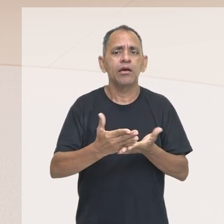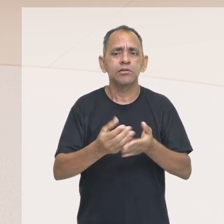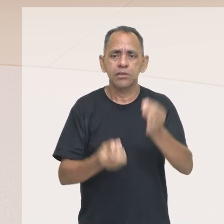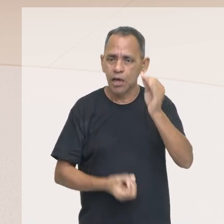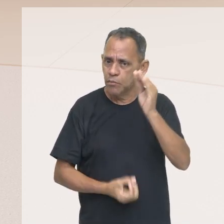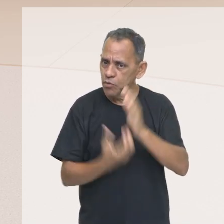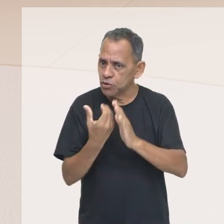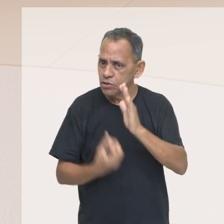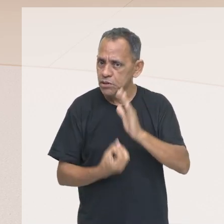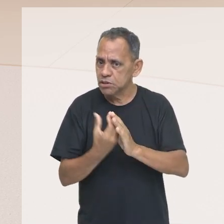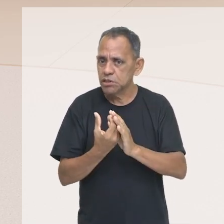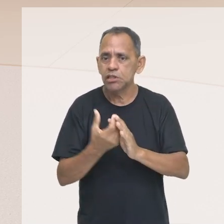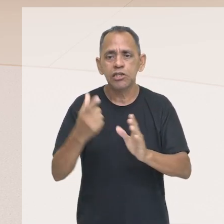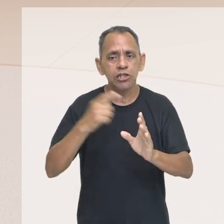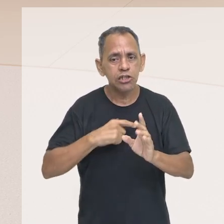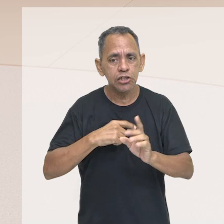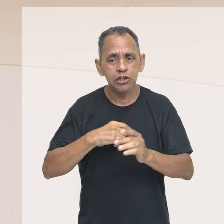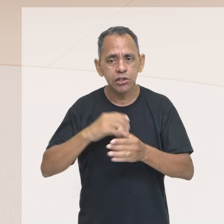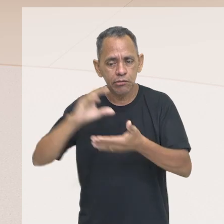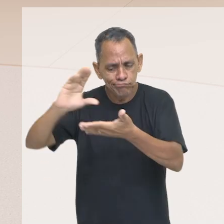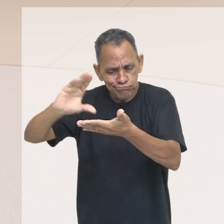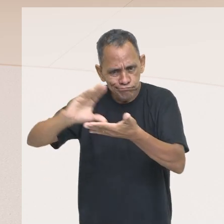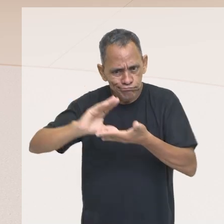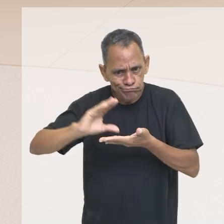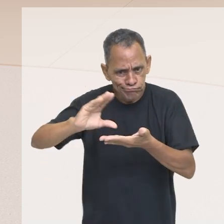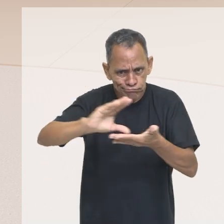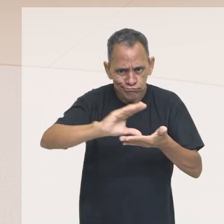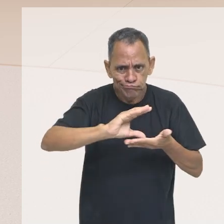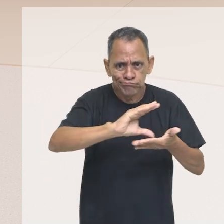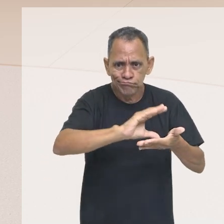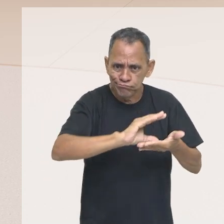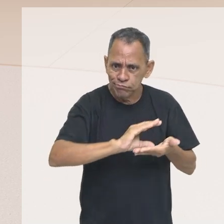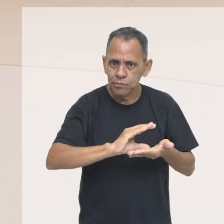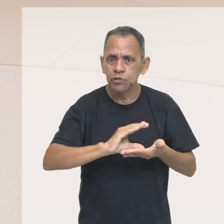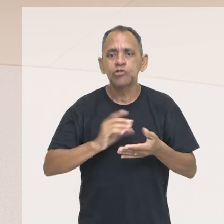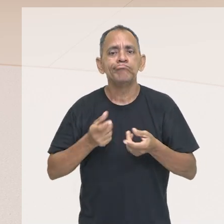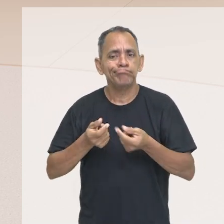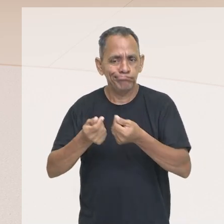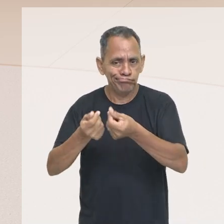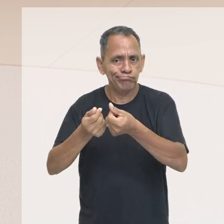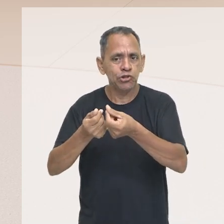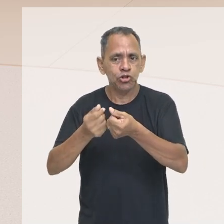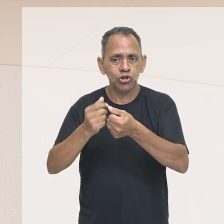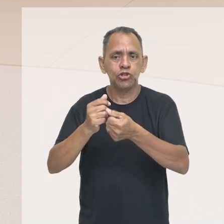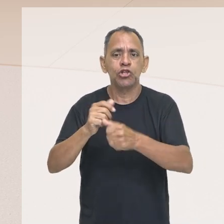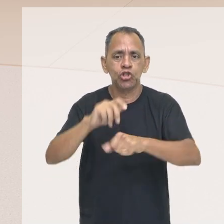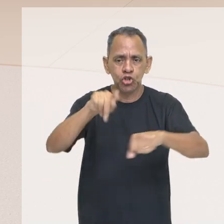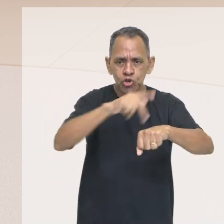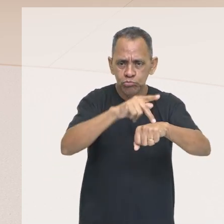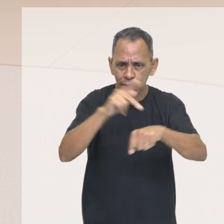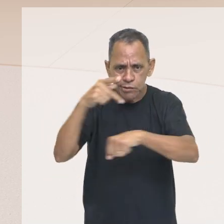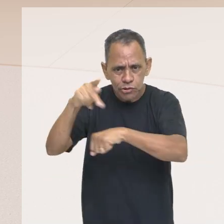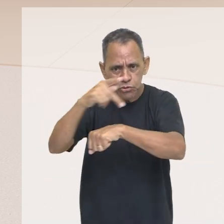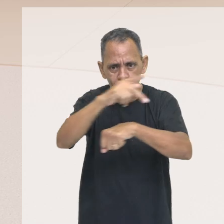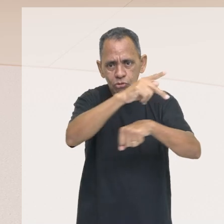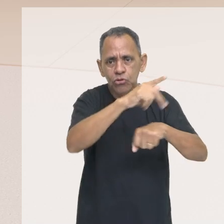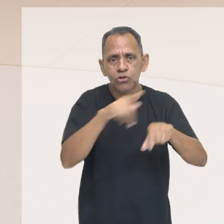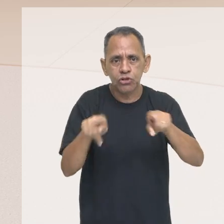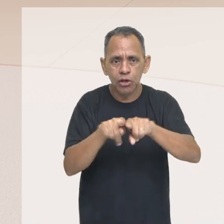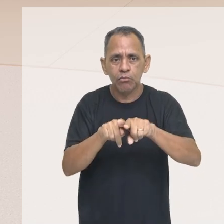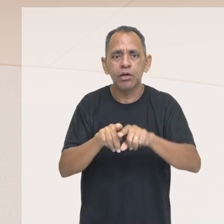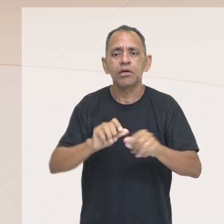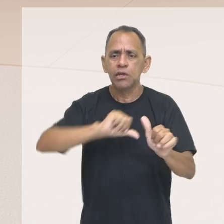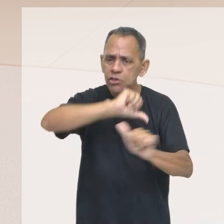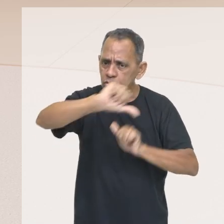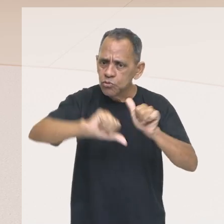começa a receber incentivo, né, de capital estrangeiro, isso vai mudar no dia a dia das pessoas.